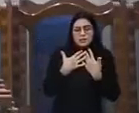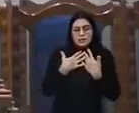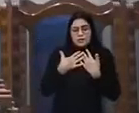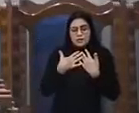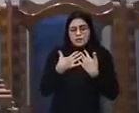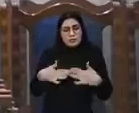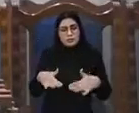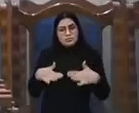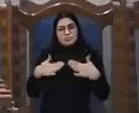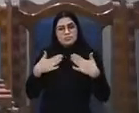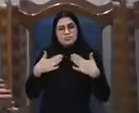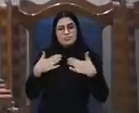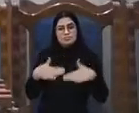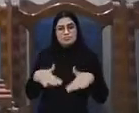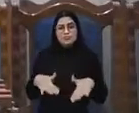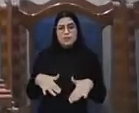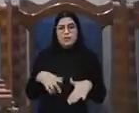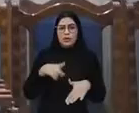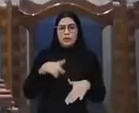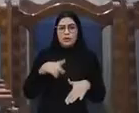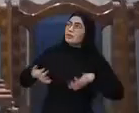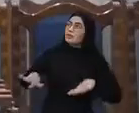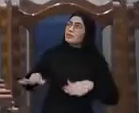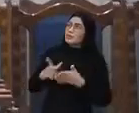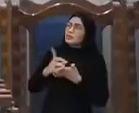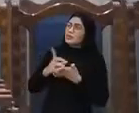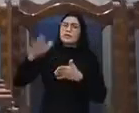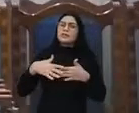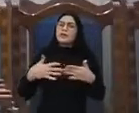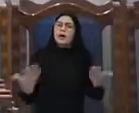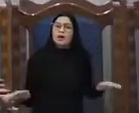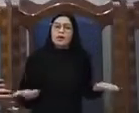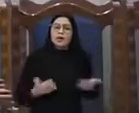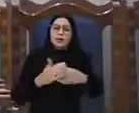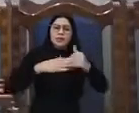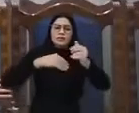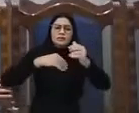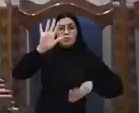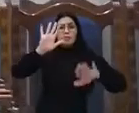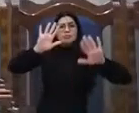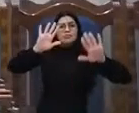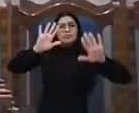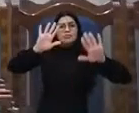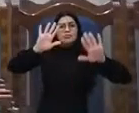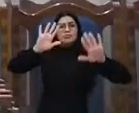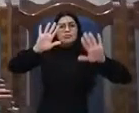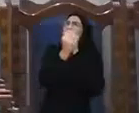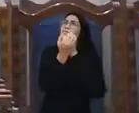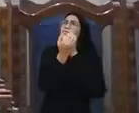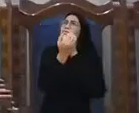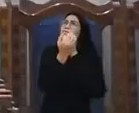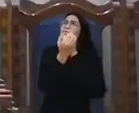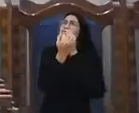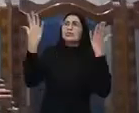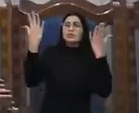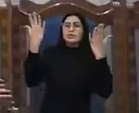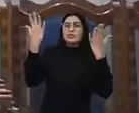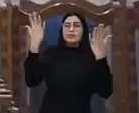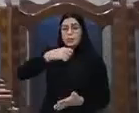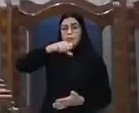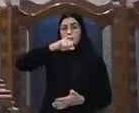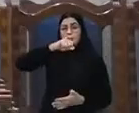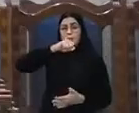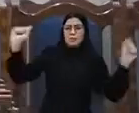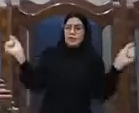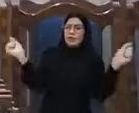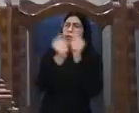Você que adora esse Deus, irmão, se eu fosse você, eu levantava a mão aí onde você está e dava 3 glórias. Uma glória para o Pai, uma glória